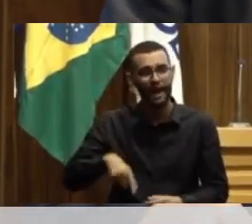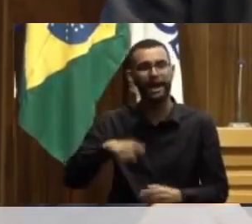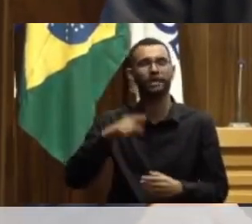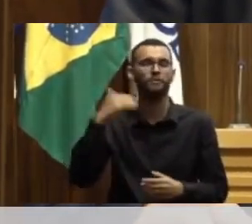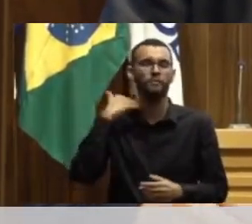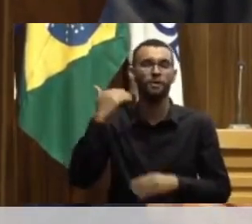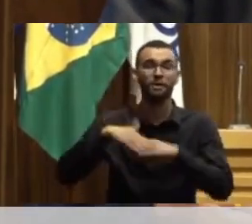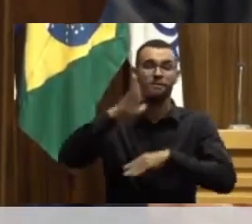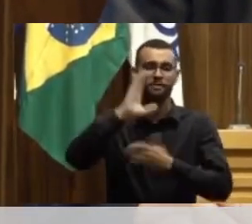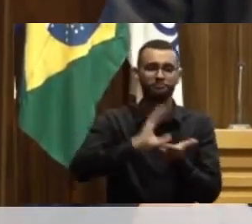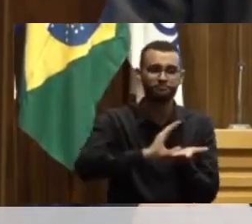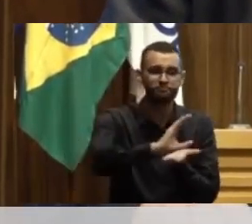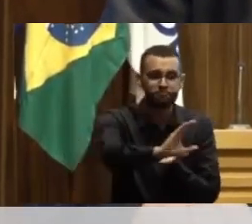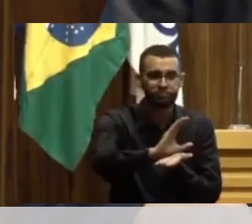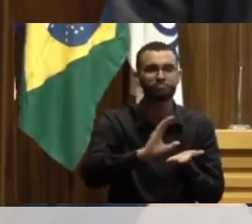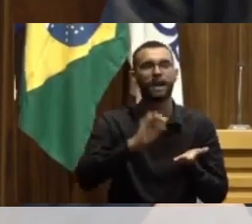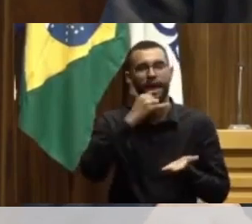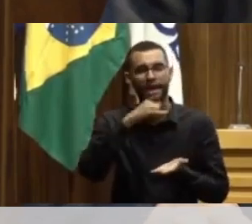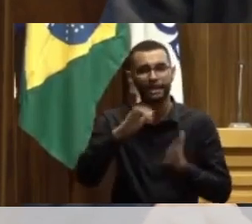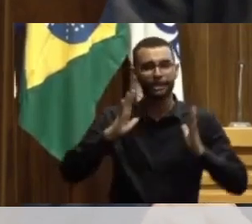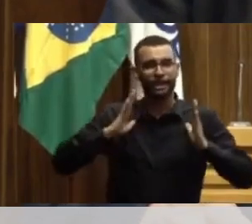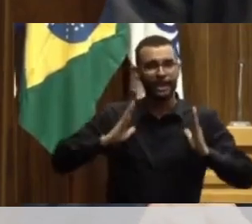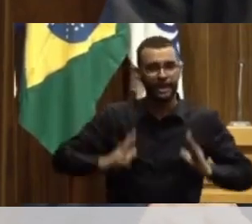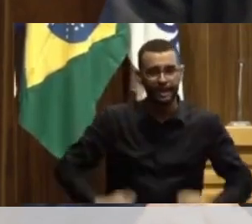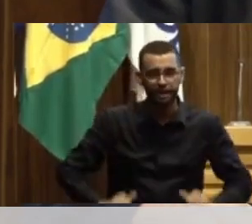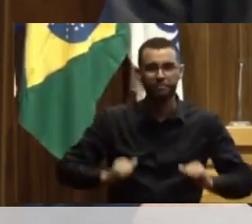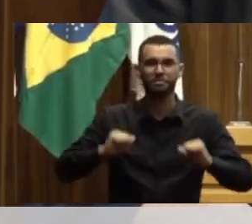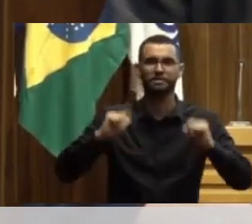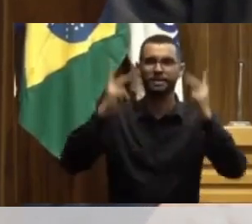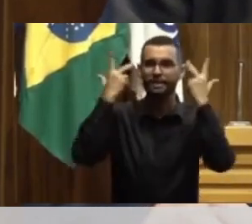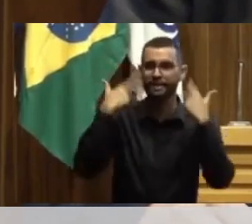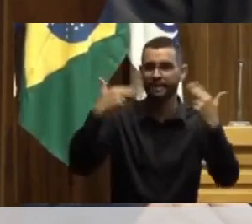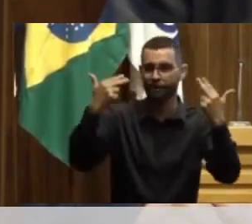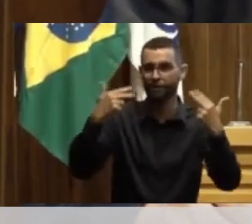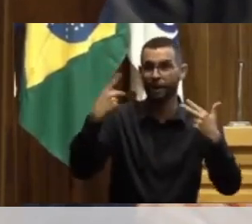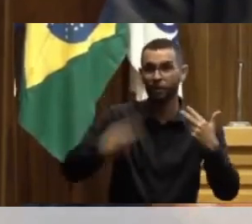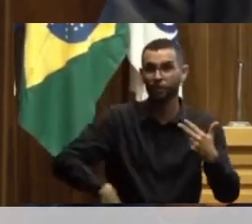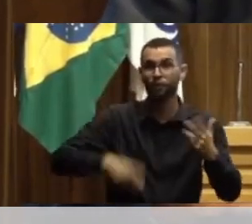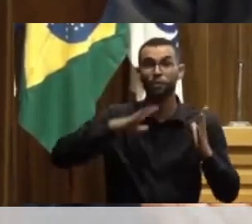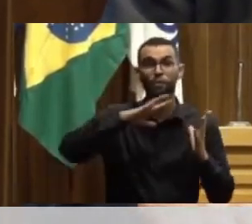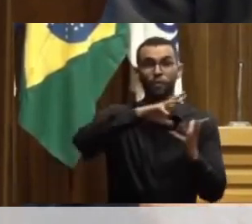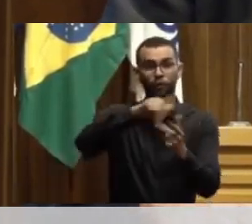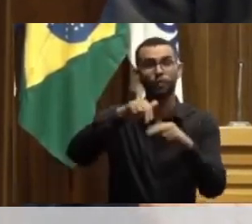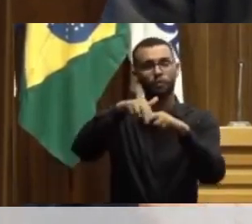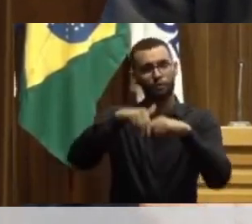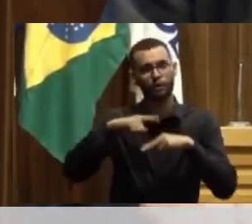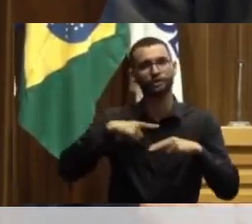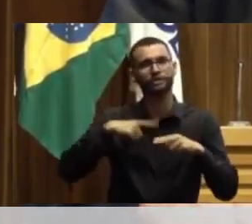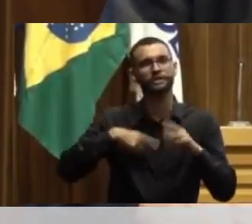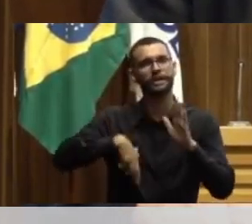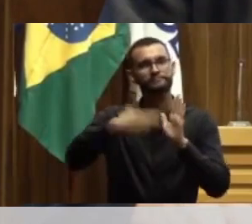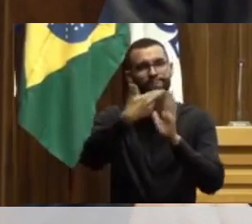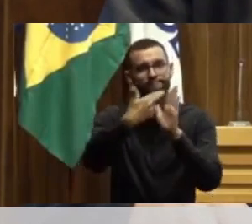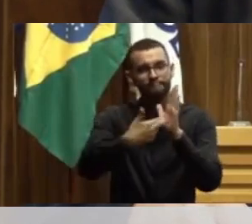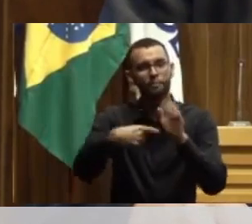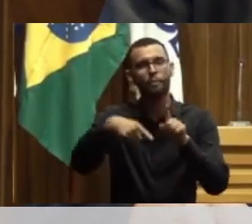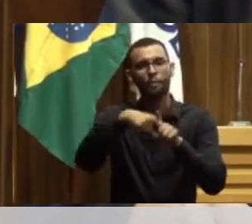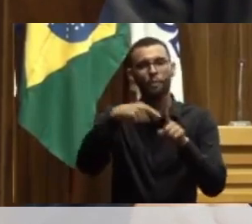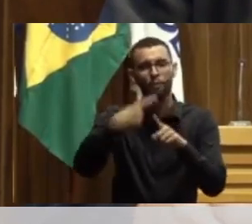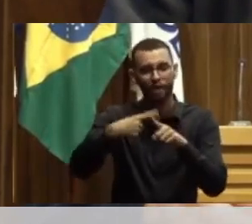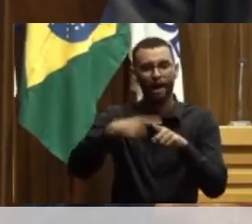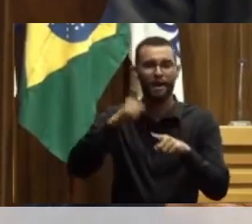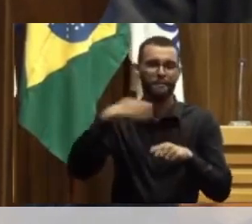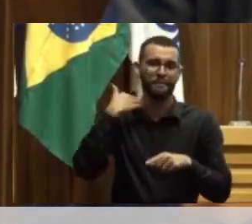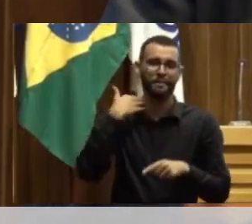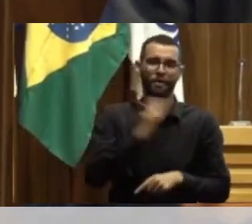limpa, renovável na história em todos os países do planeta. É por isso que nós temos a matriz que temos, porque temos um banco público que olhou